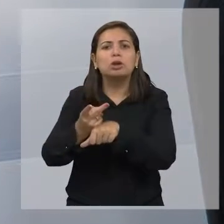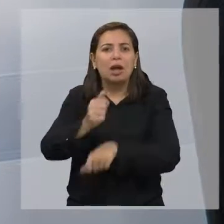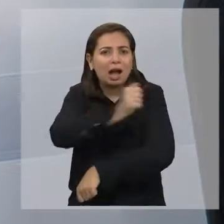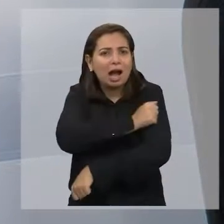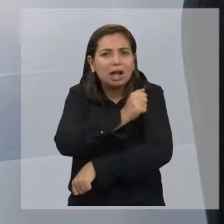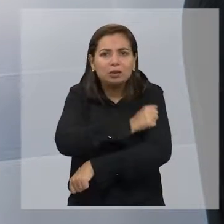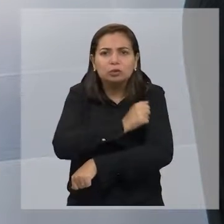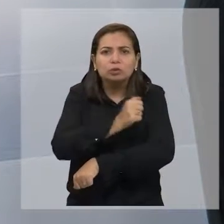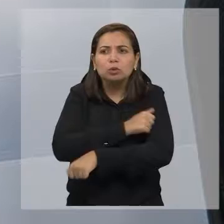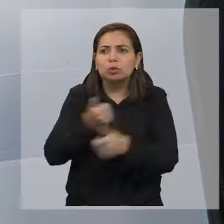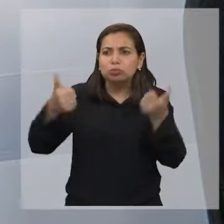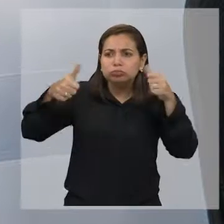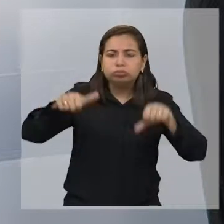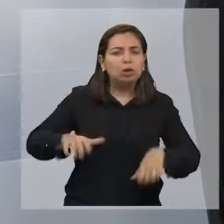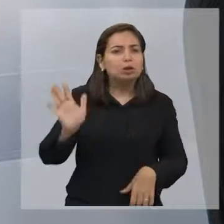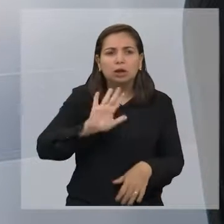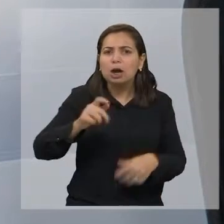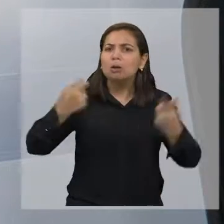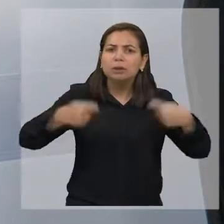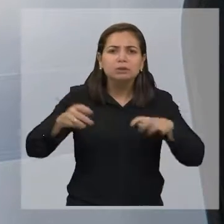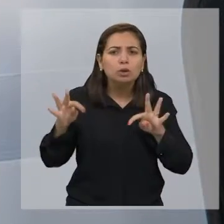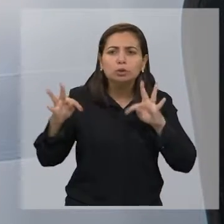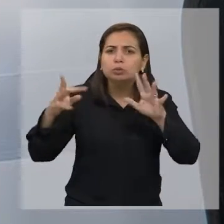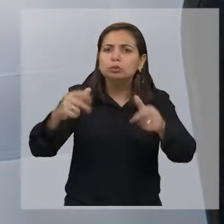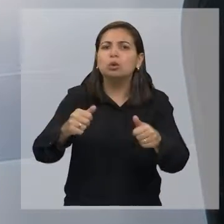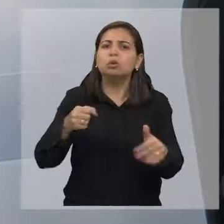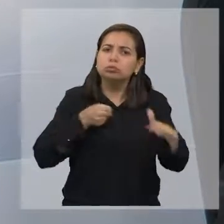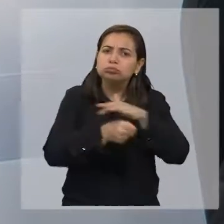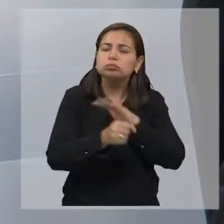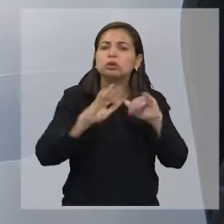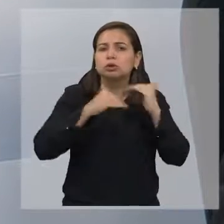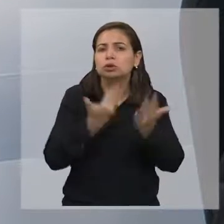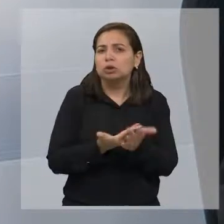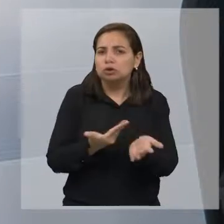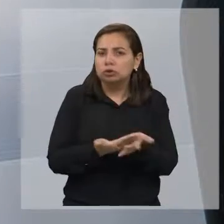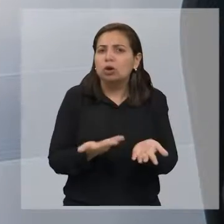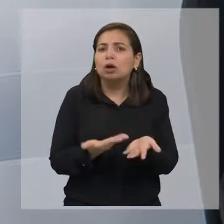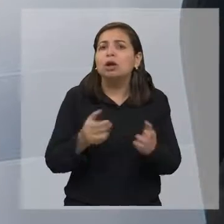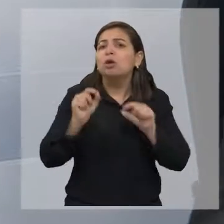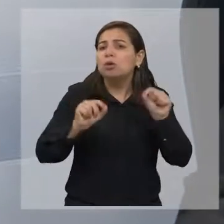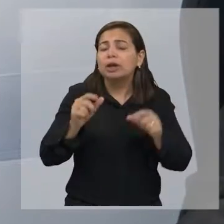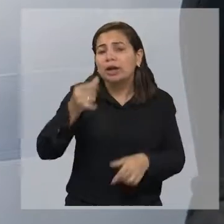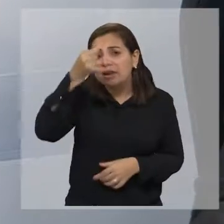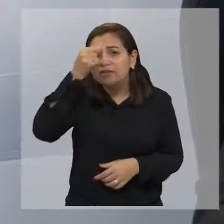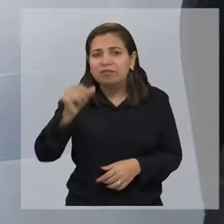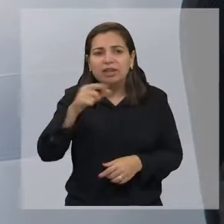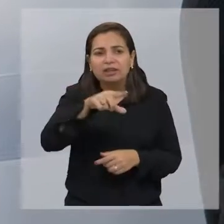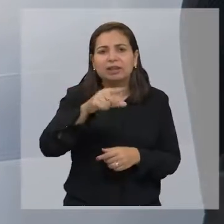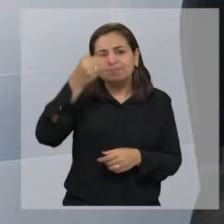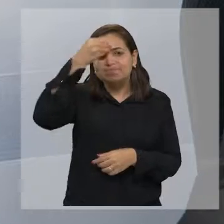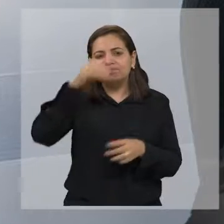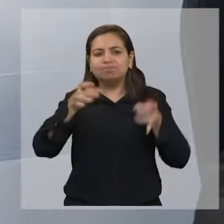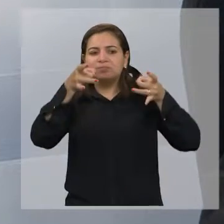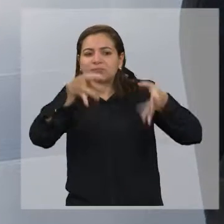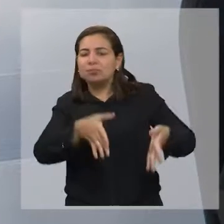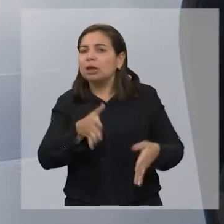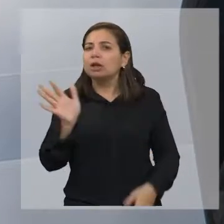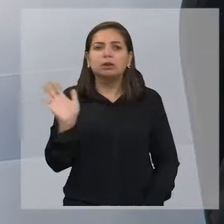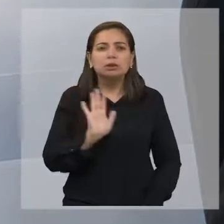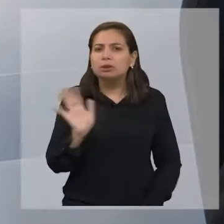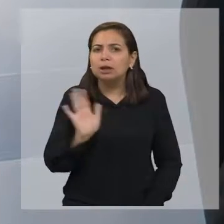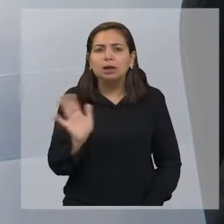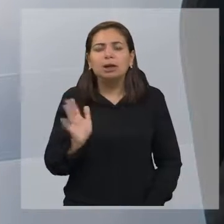a menos, para exatamente evitar a evasão escolar, o absenteísmo,